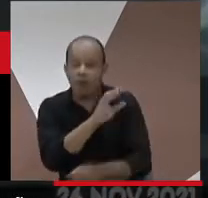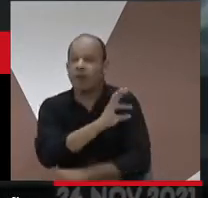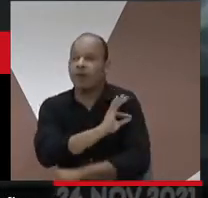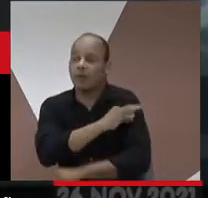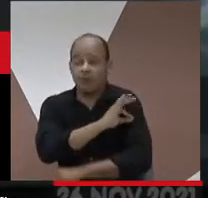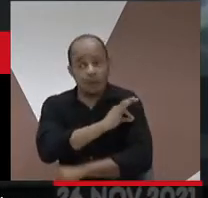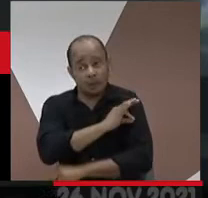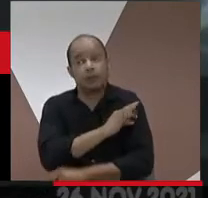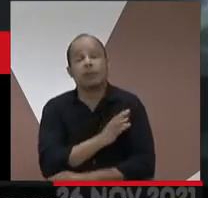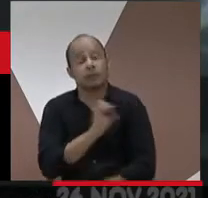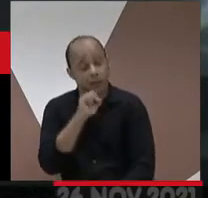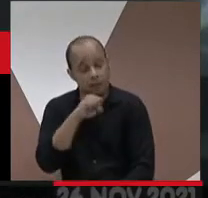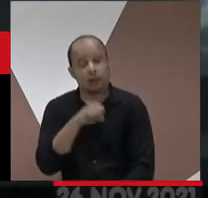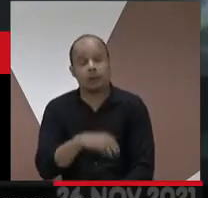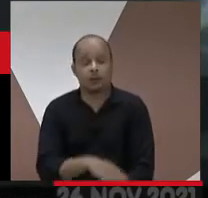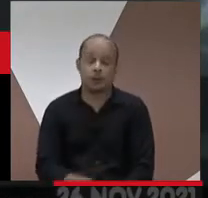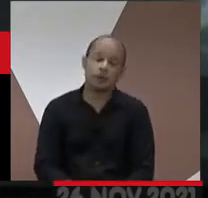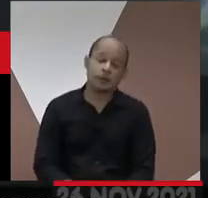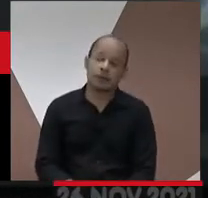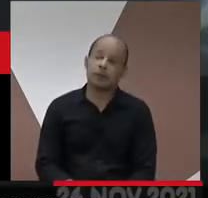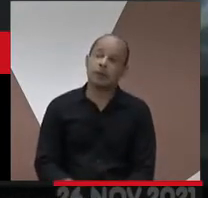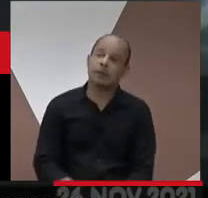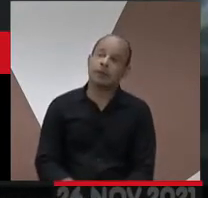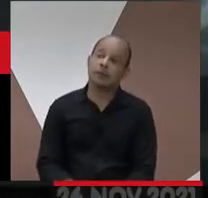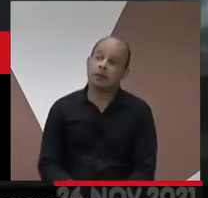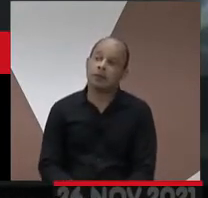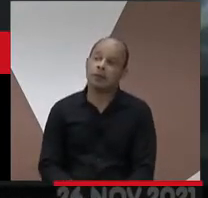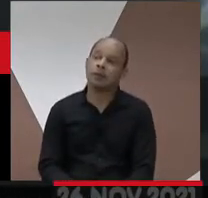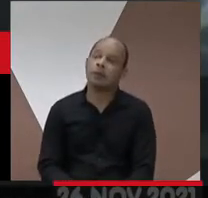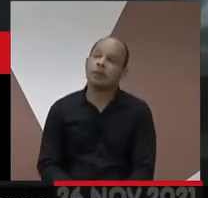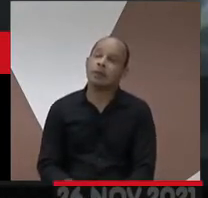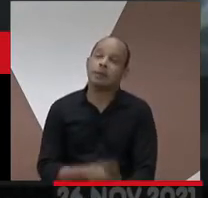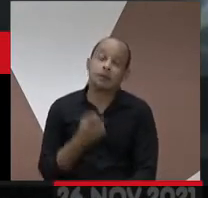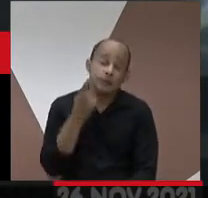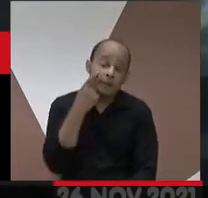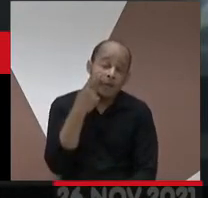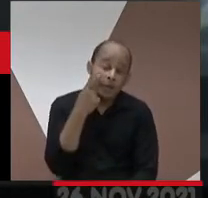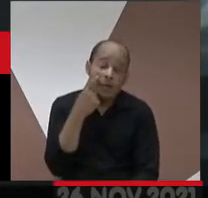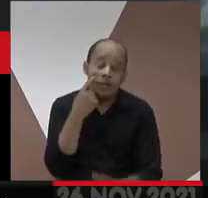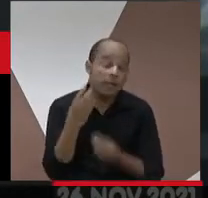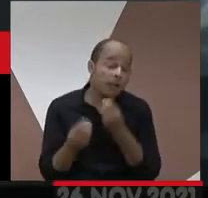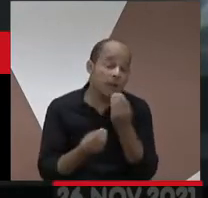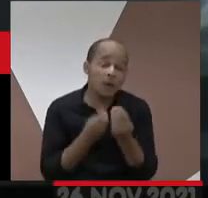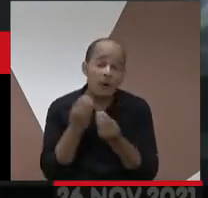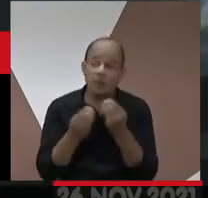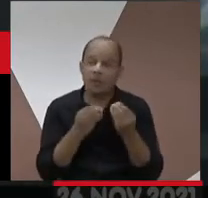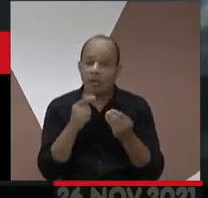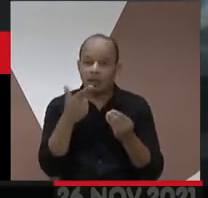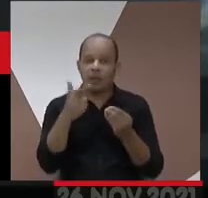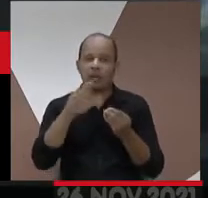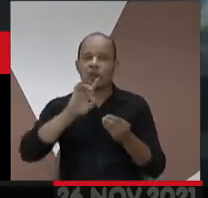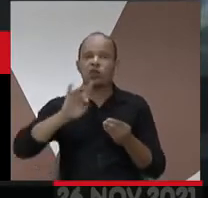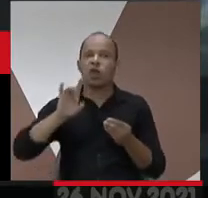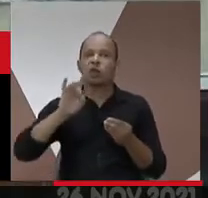Auditá-lo. Né? Ver, como lhe mostrei, não há apenas indícios.